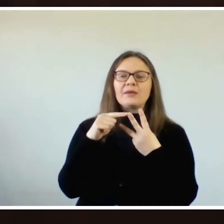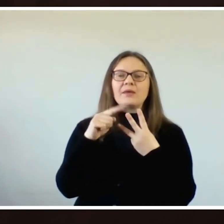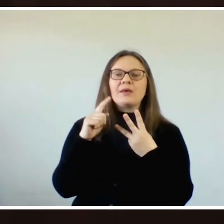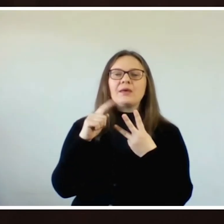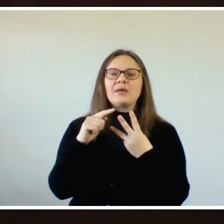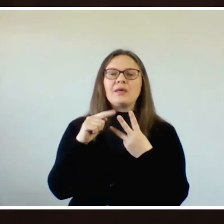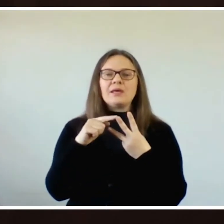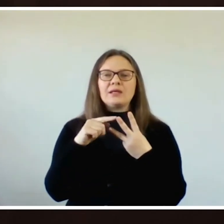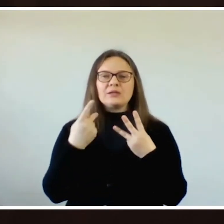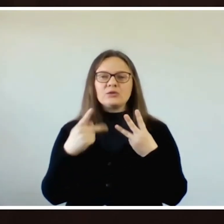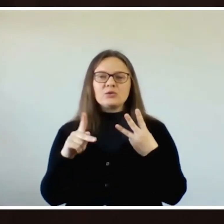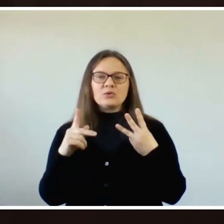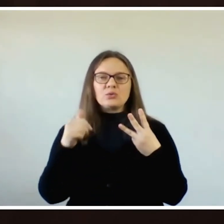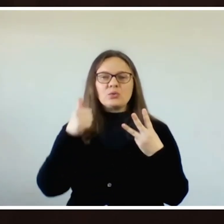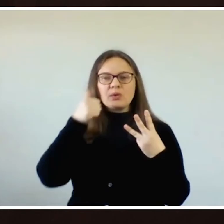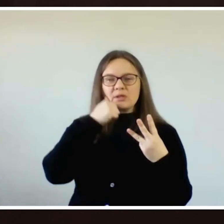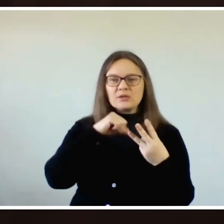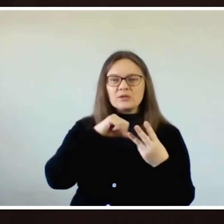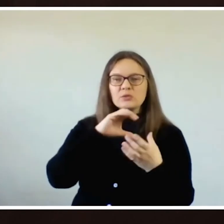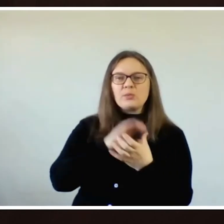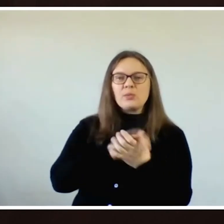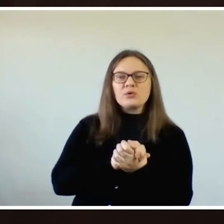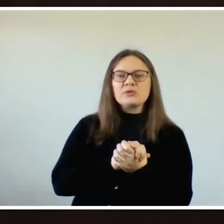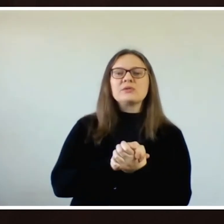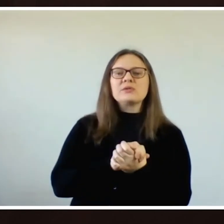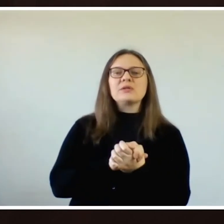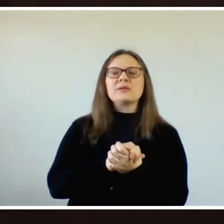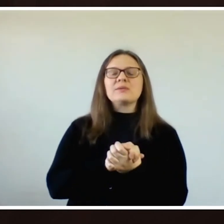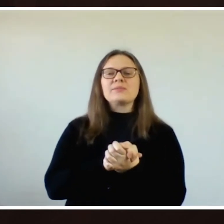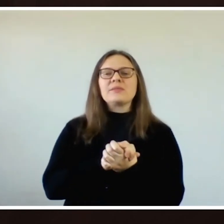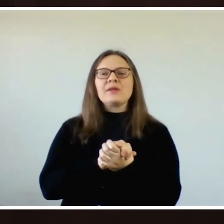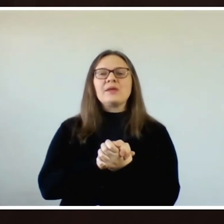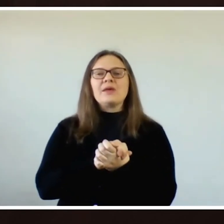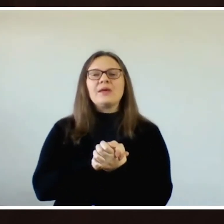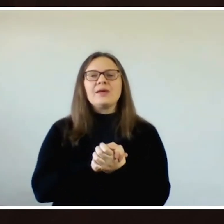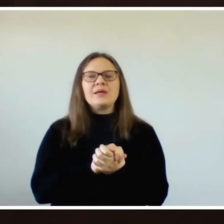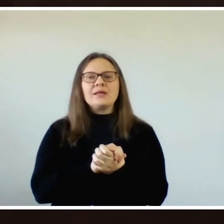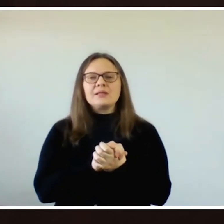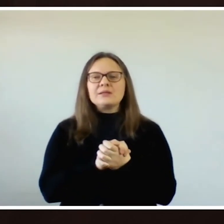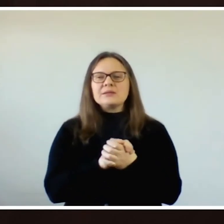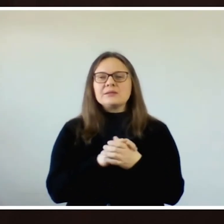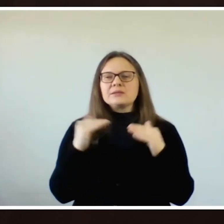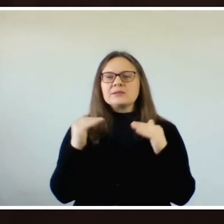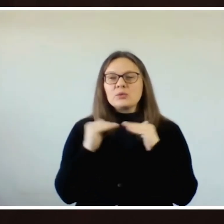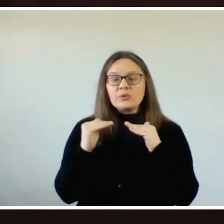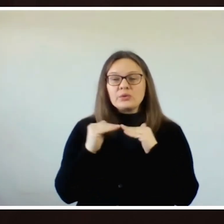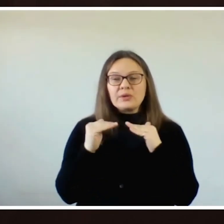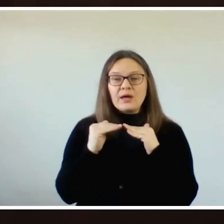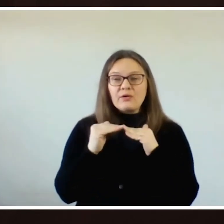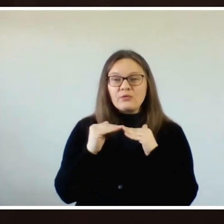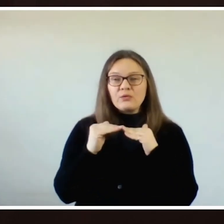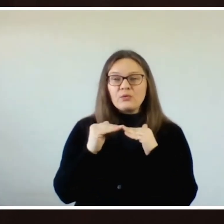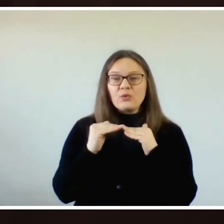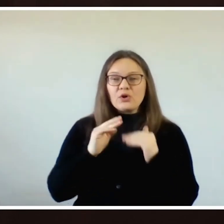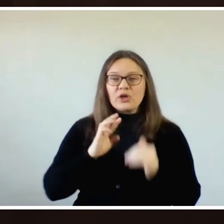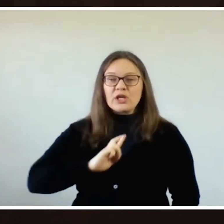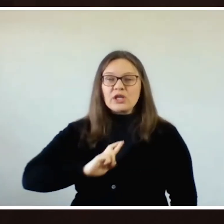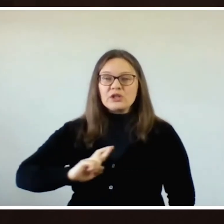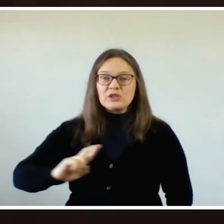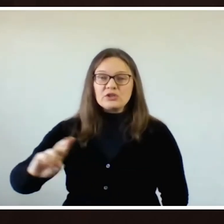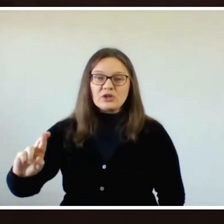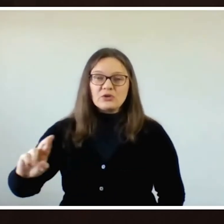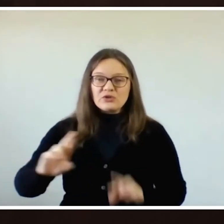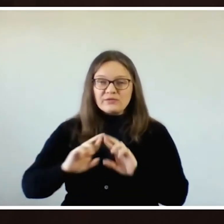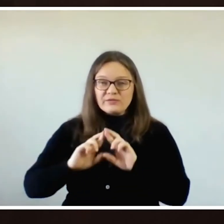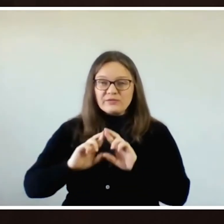toda a corte eram partidários de arianismo. Assim começou a guerra religiosa entre os dois